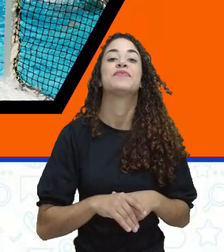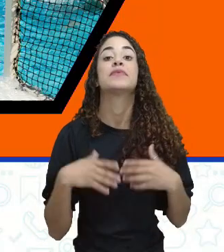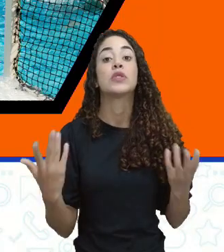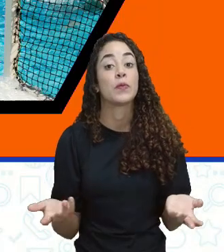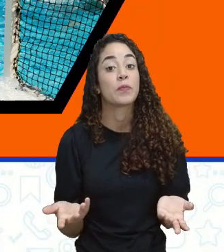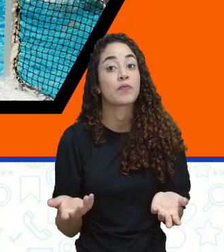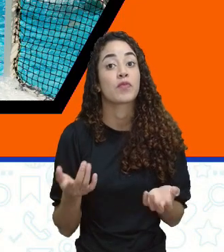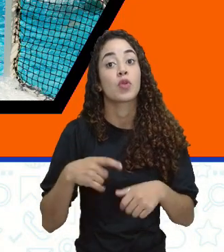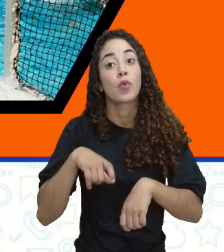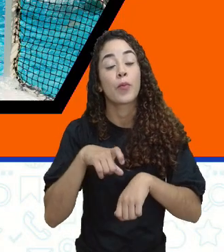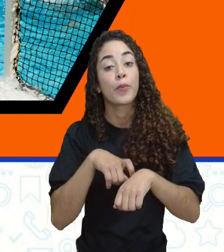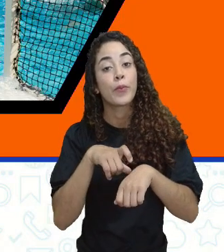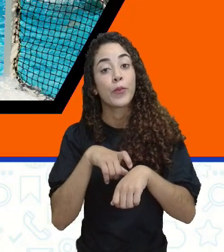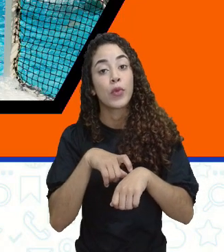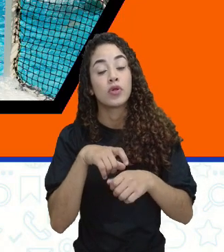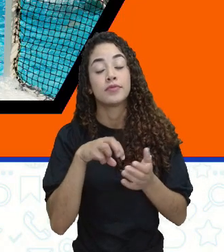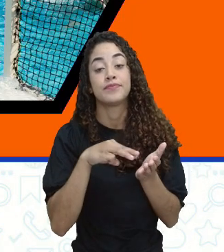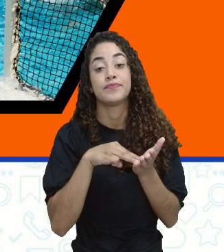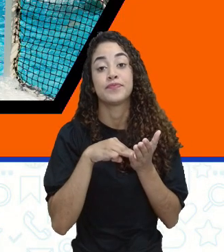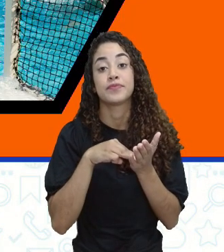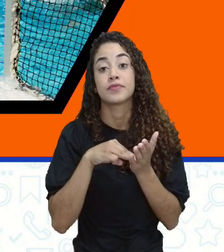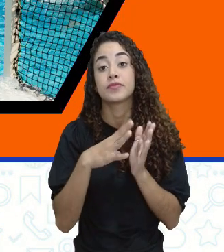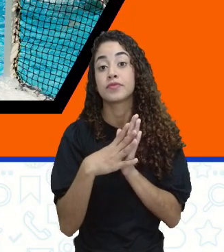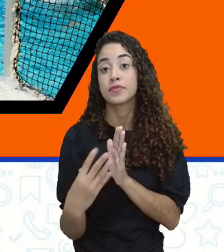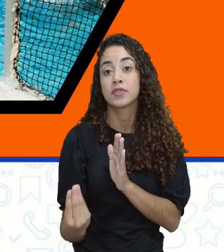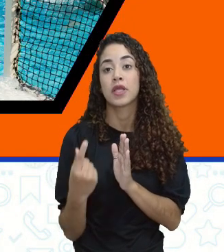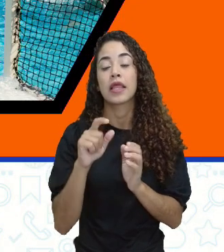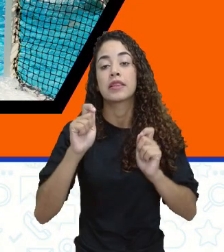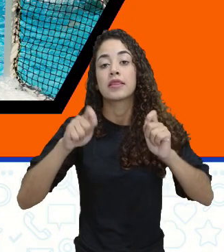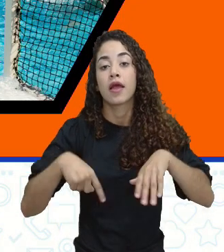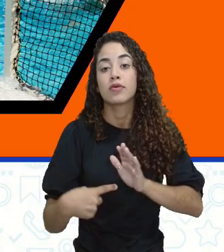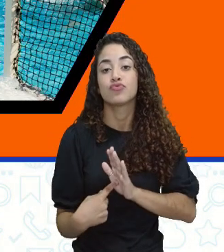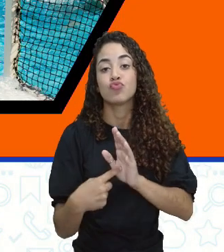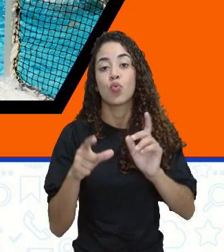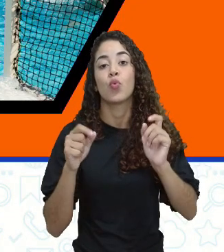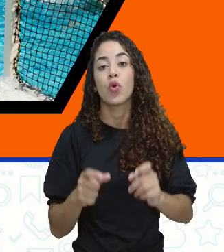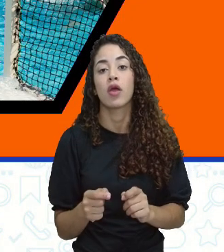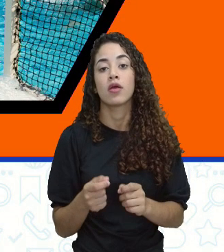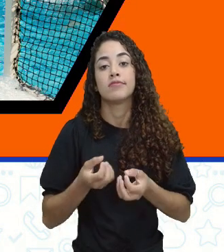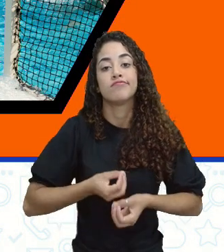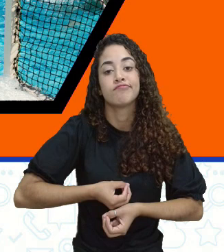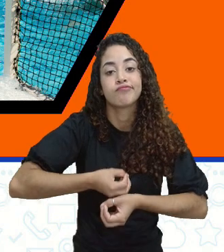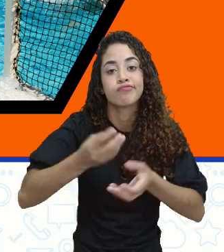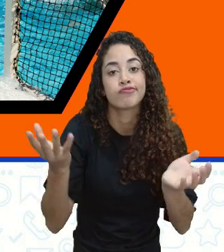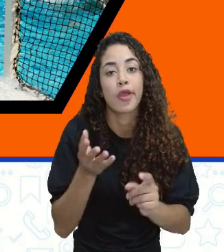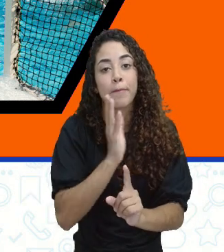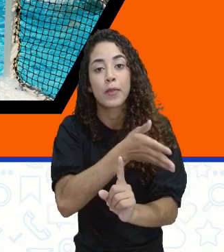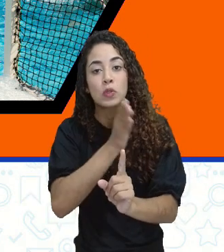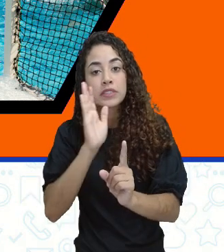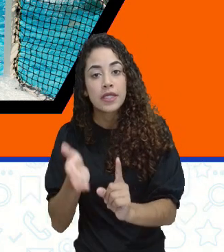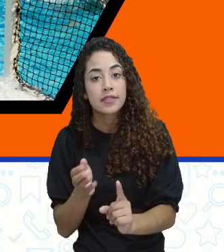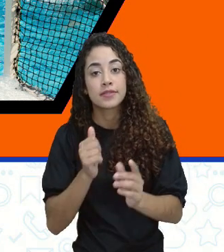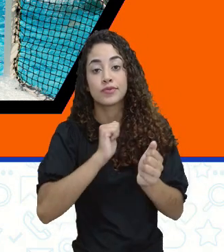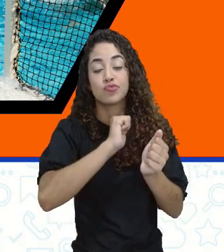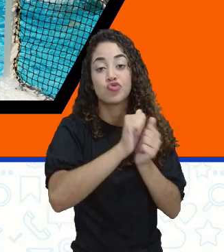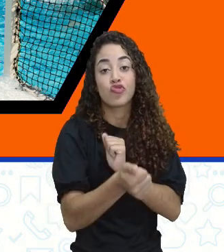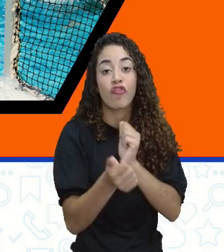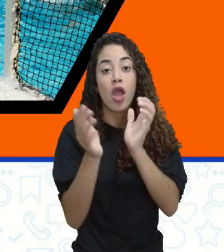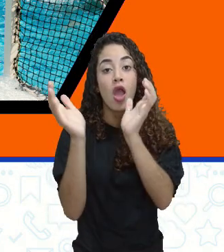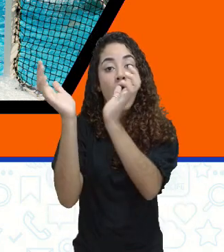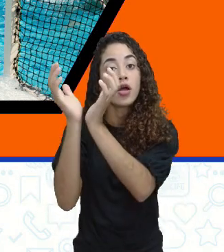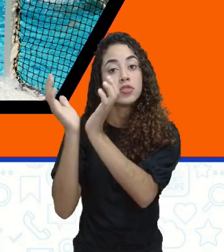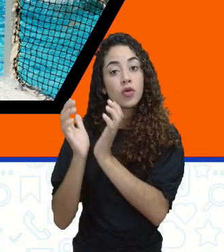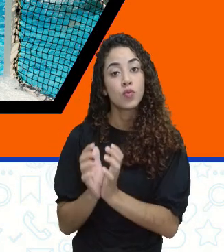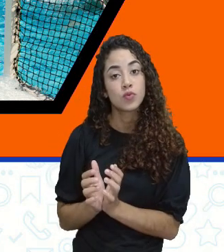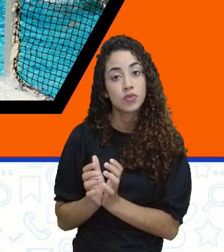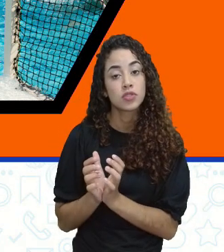aí possibilita a distribuição das modalidades esportivas em categorias, né? Então,